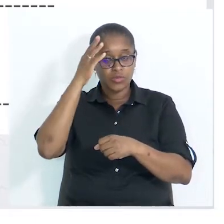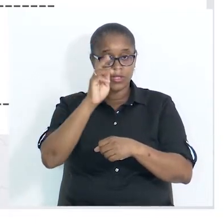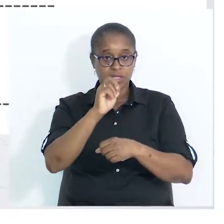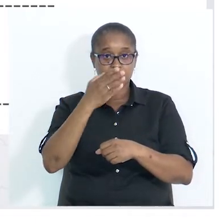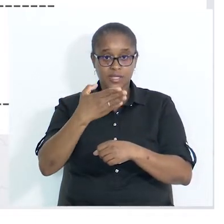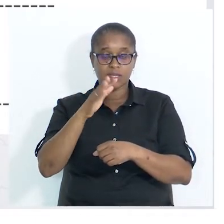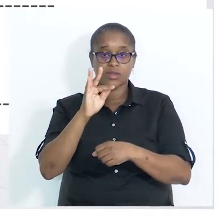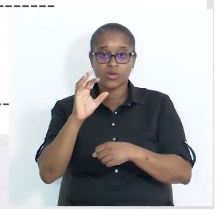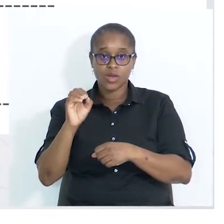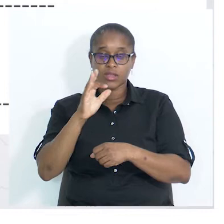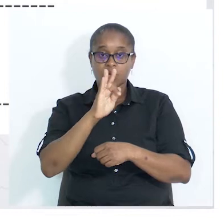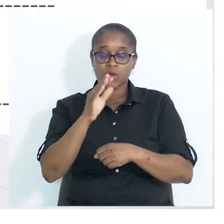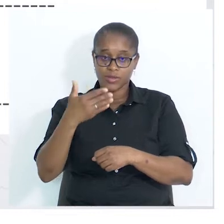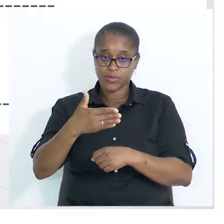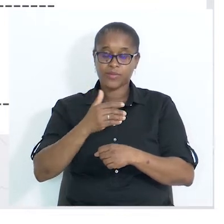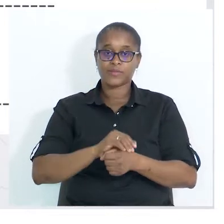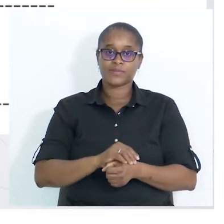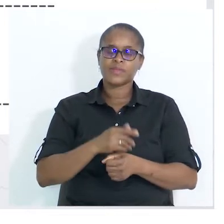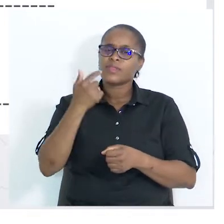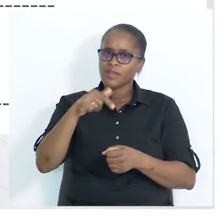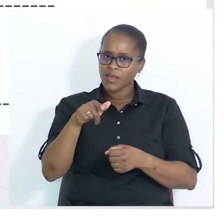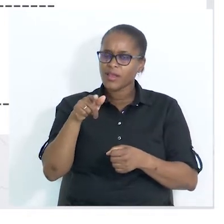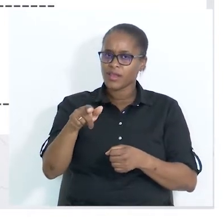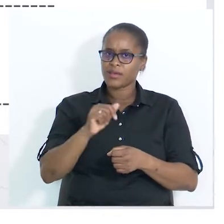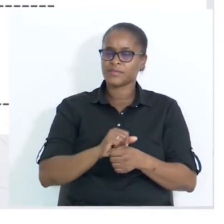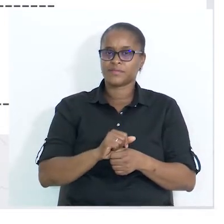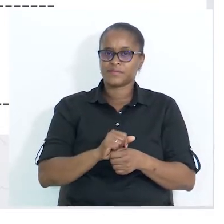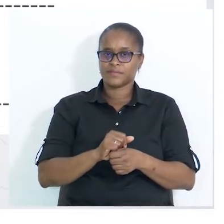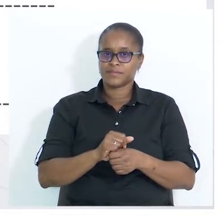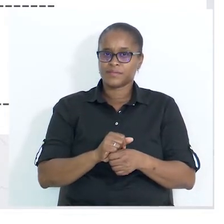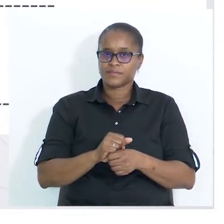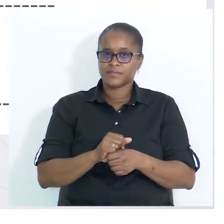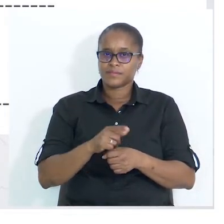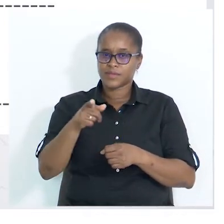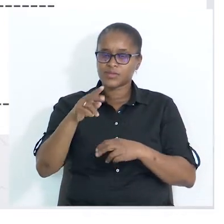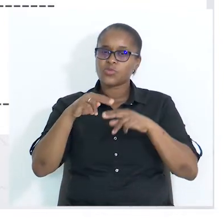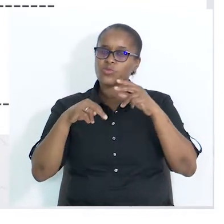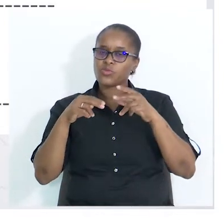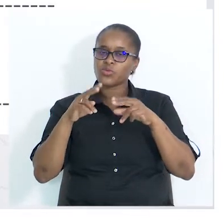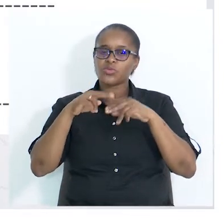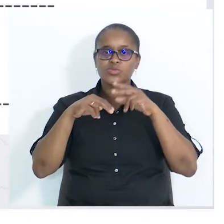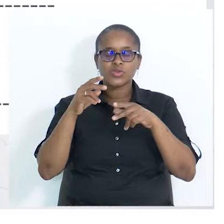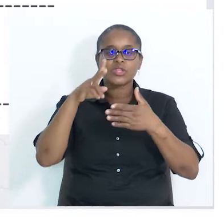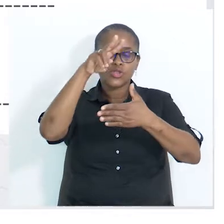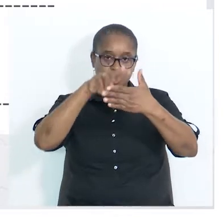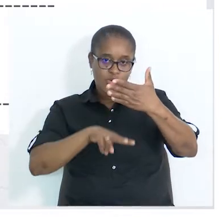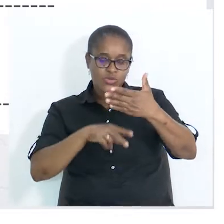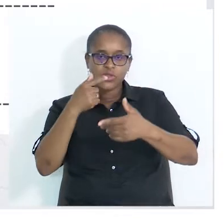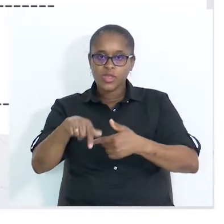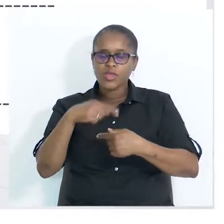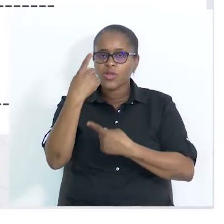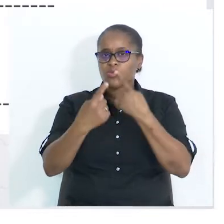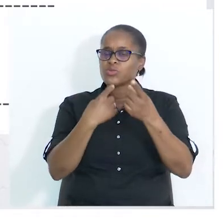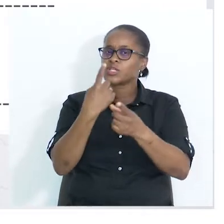37, 40 e 41, há nessas construções textuais